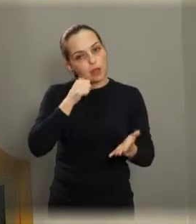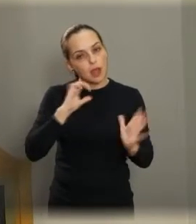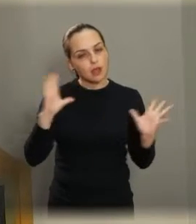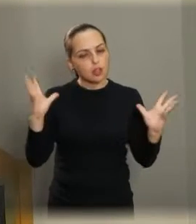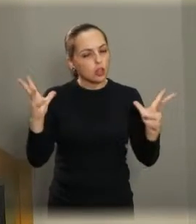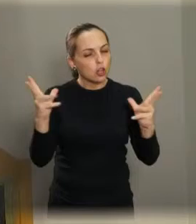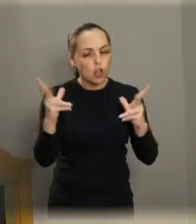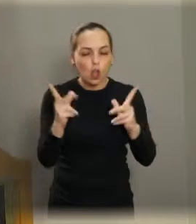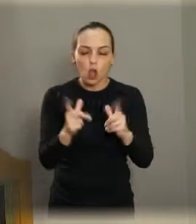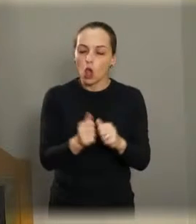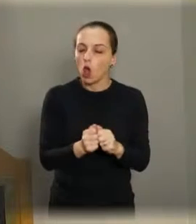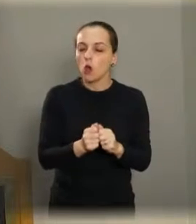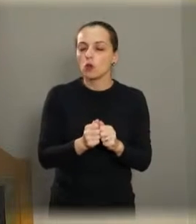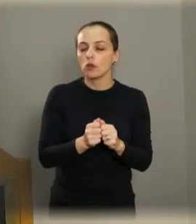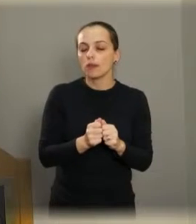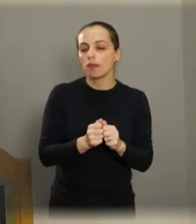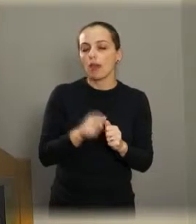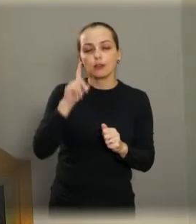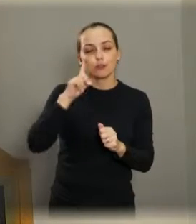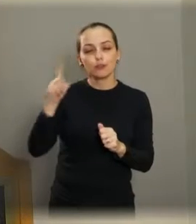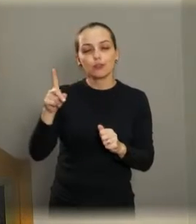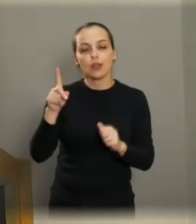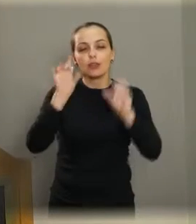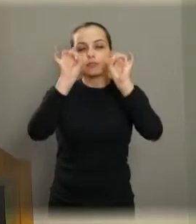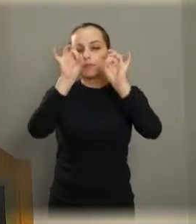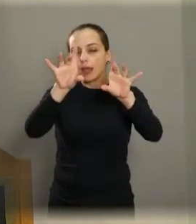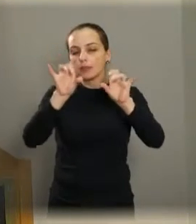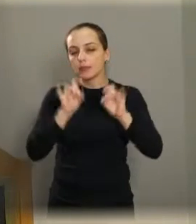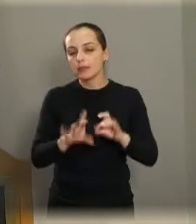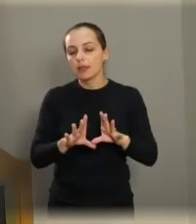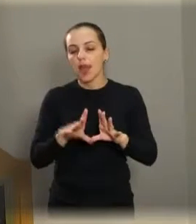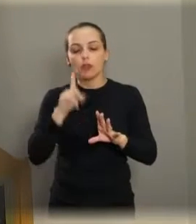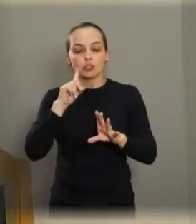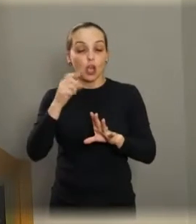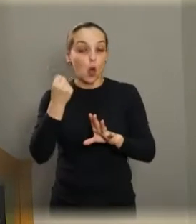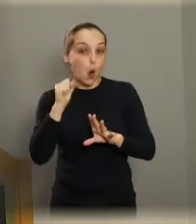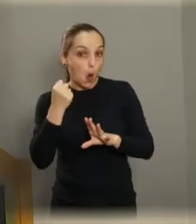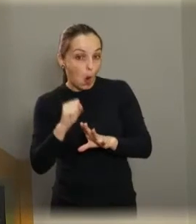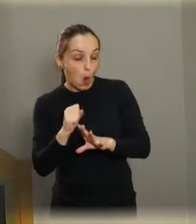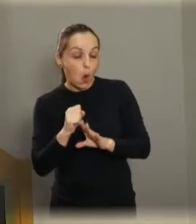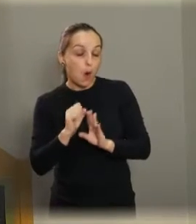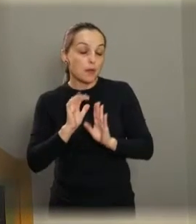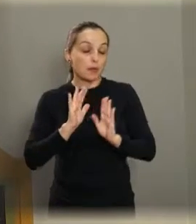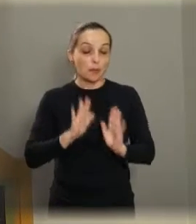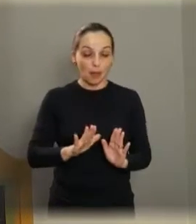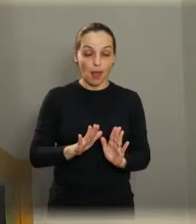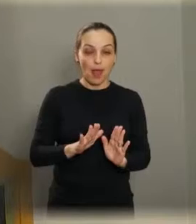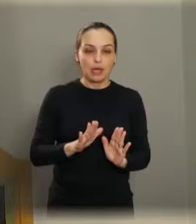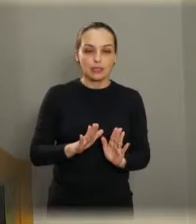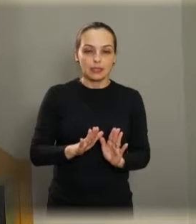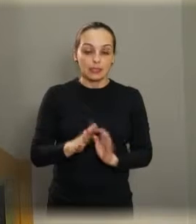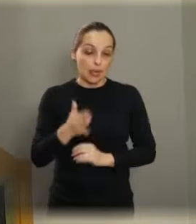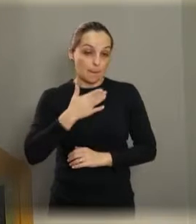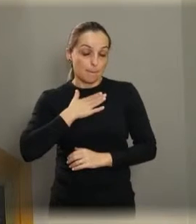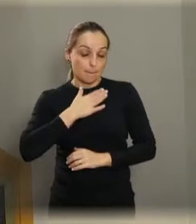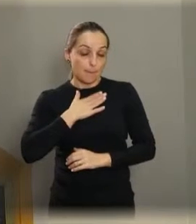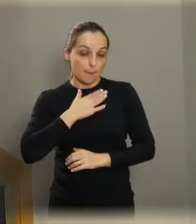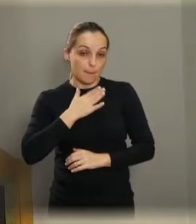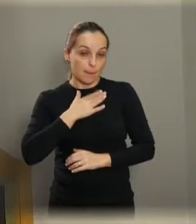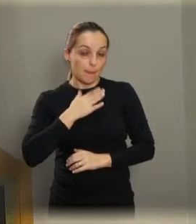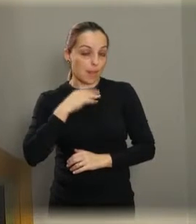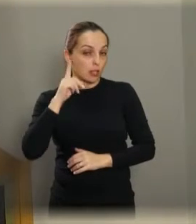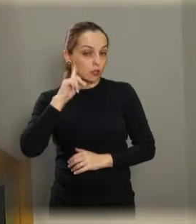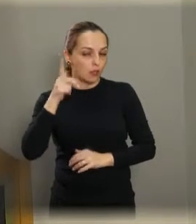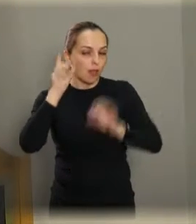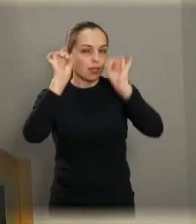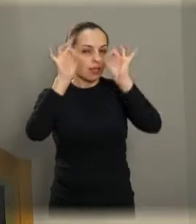o dia internacional tenha sido no dia oito para mim particularmente o